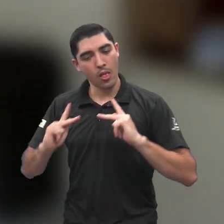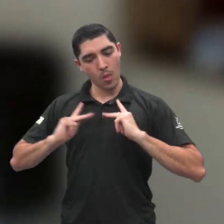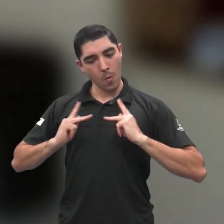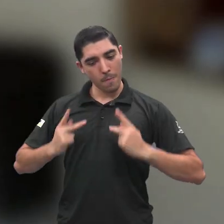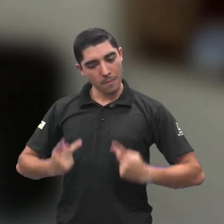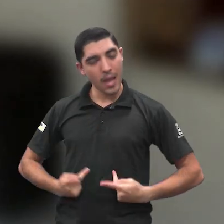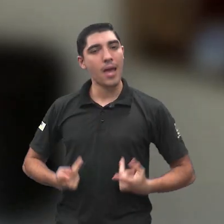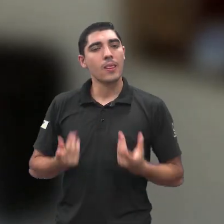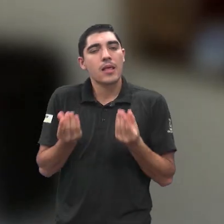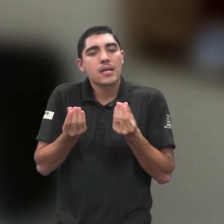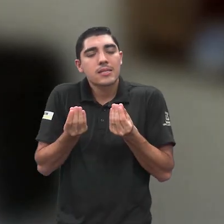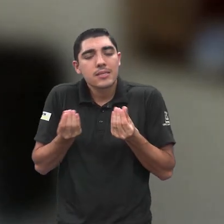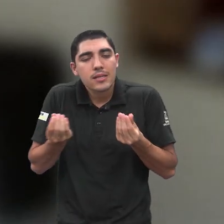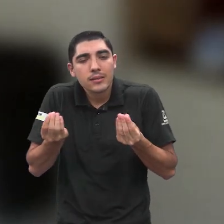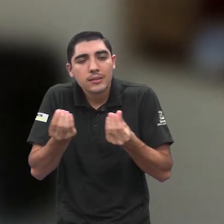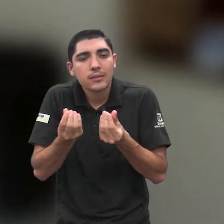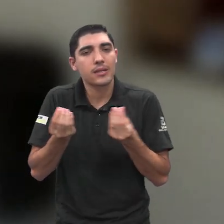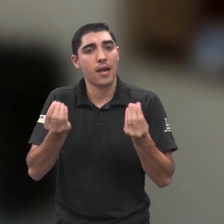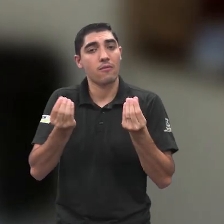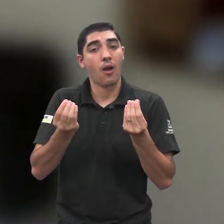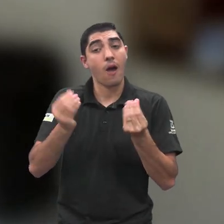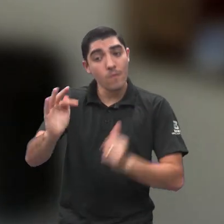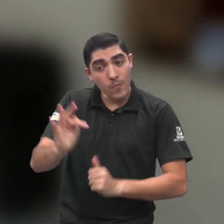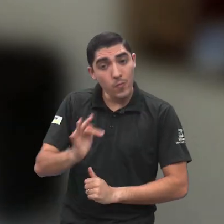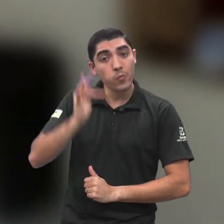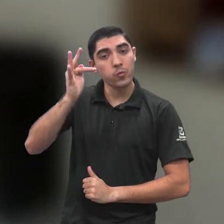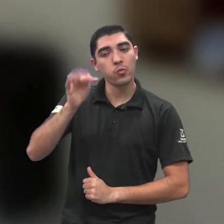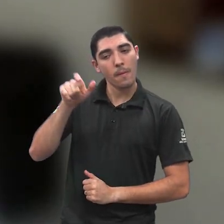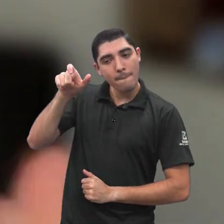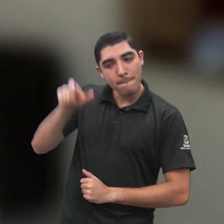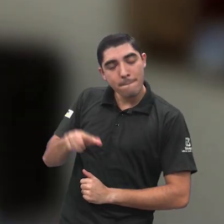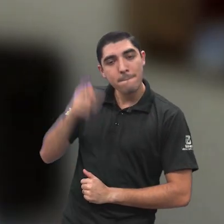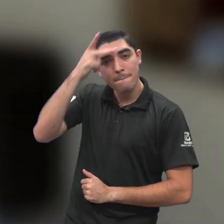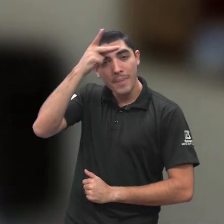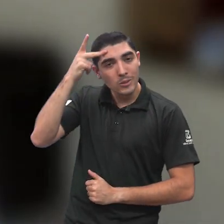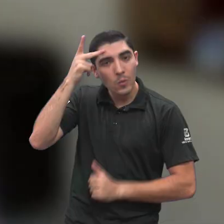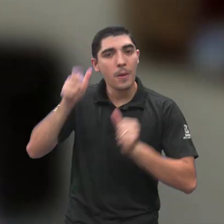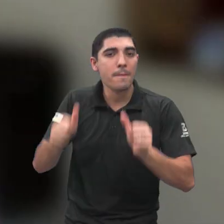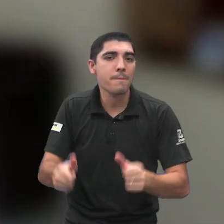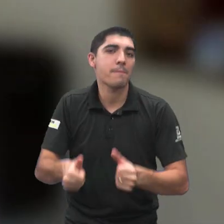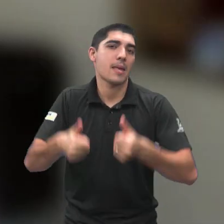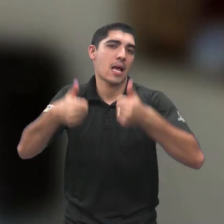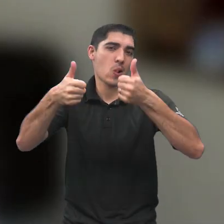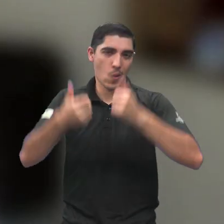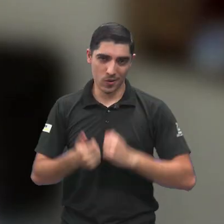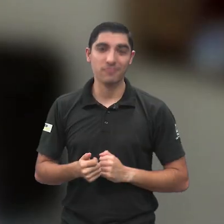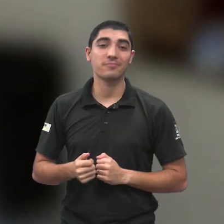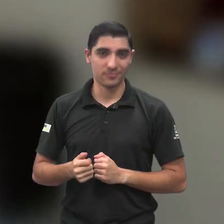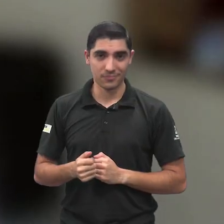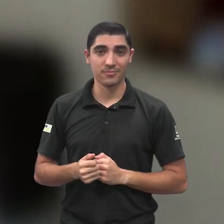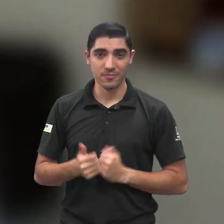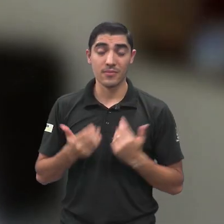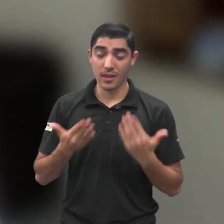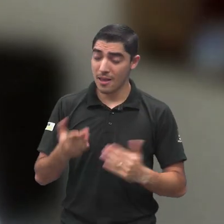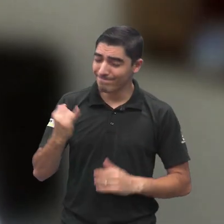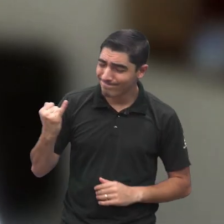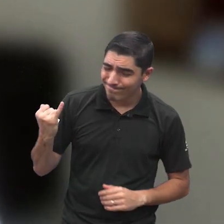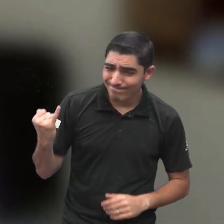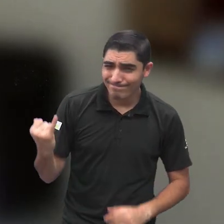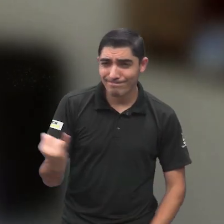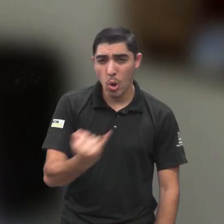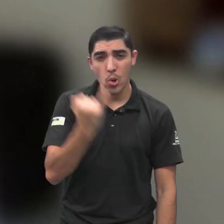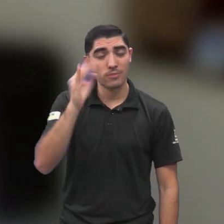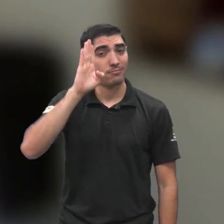torna pessoas realmente melhores no futuro, né? Então isso é extremamente